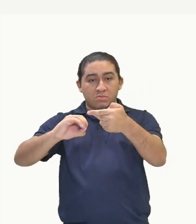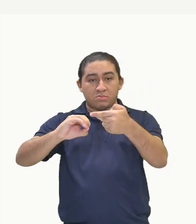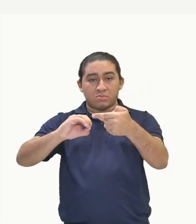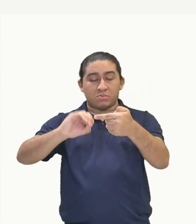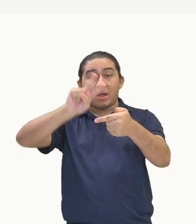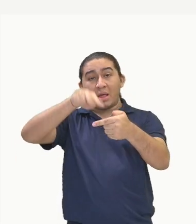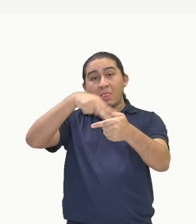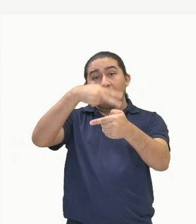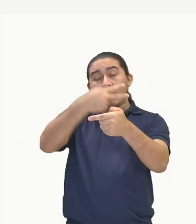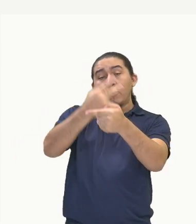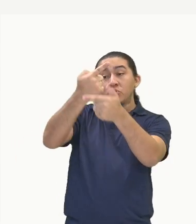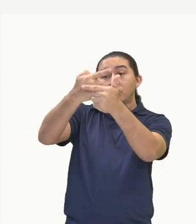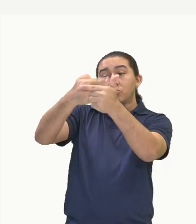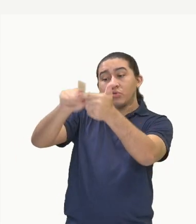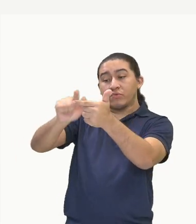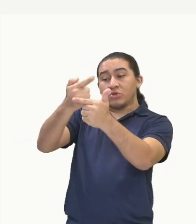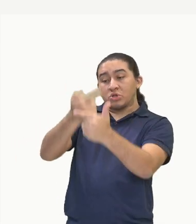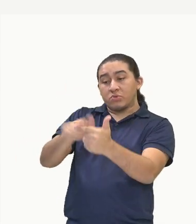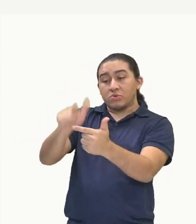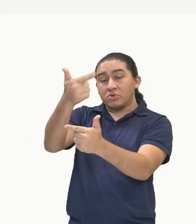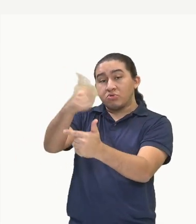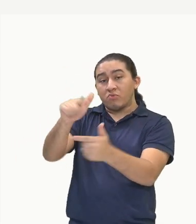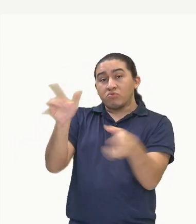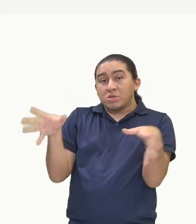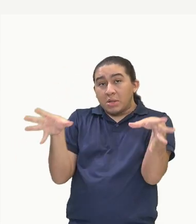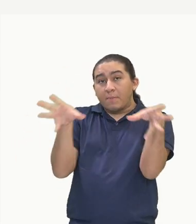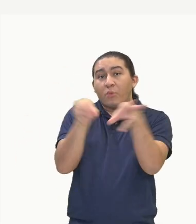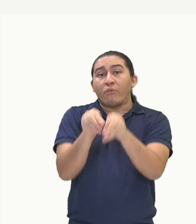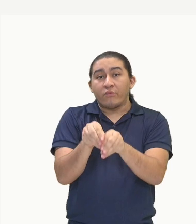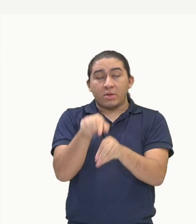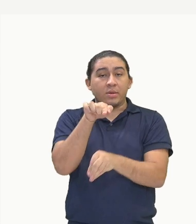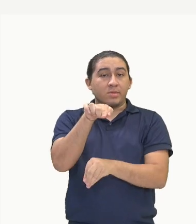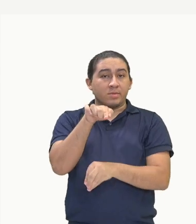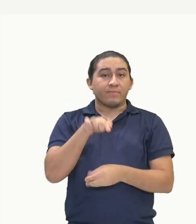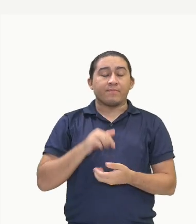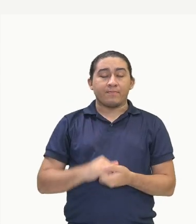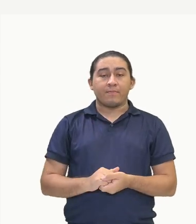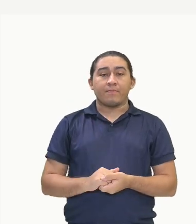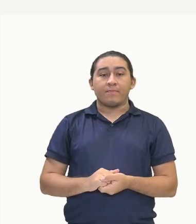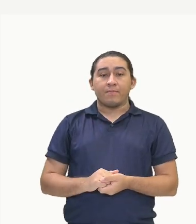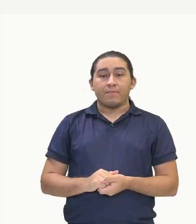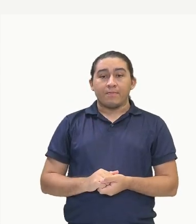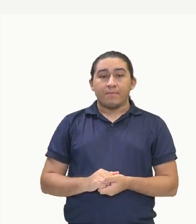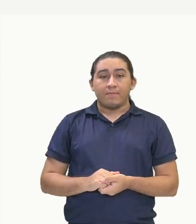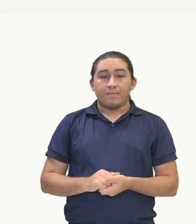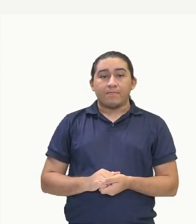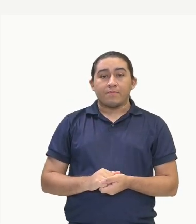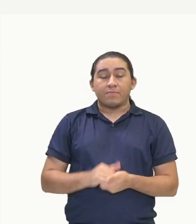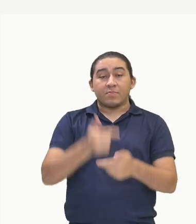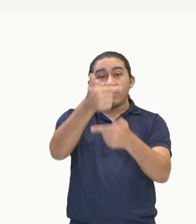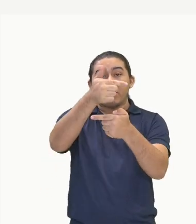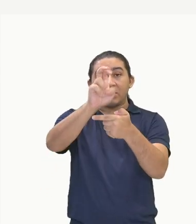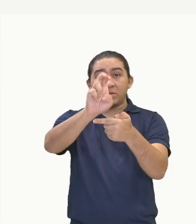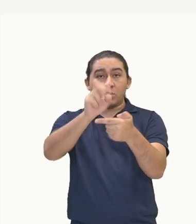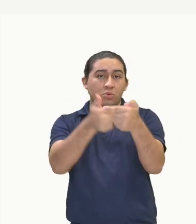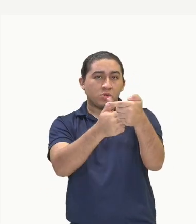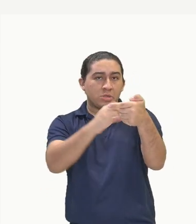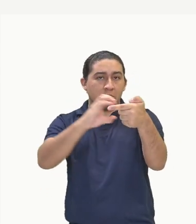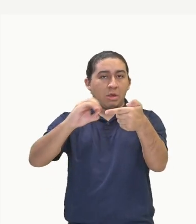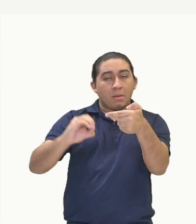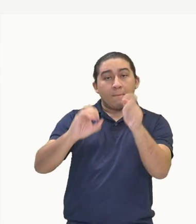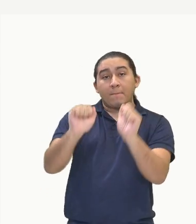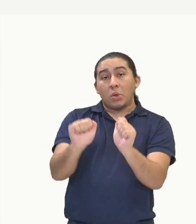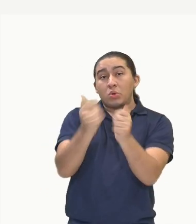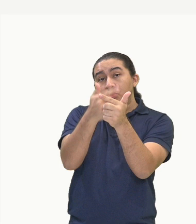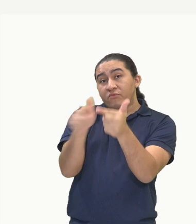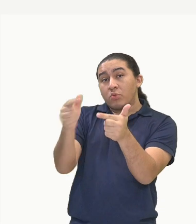100. Depois, eu simplifico essa fração. Ou seja, 25 sobre 100, eu posso simplificar por